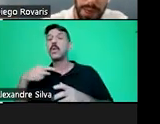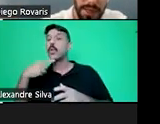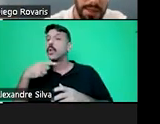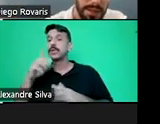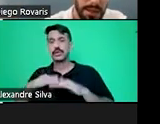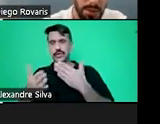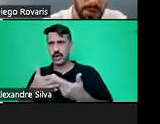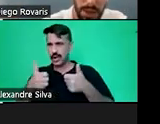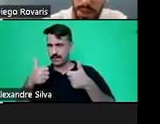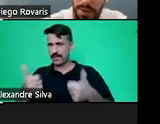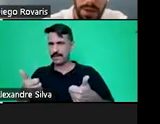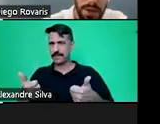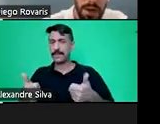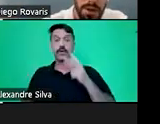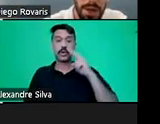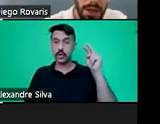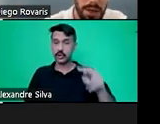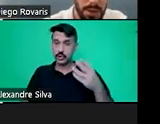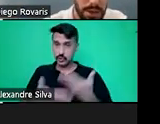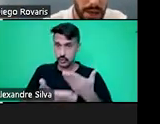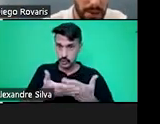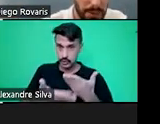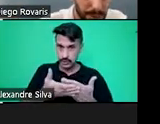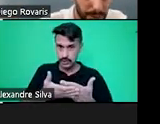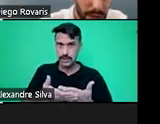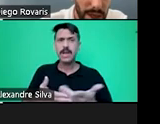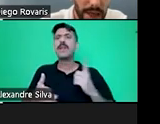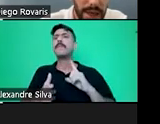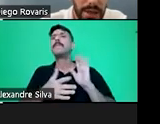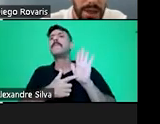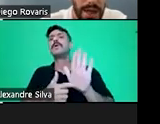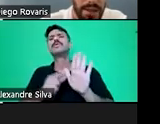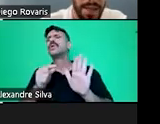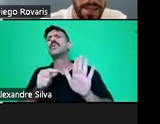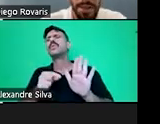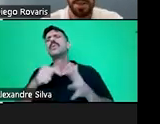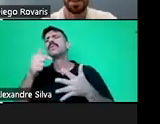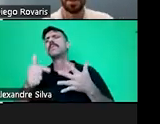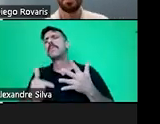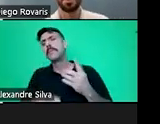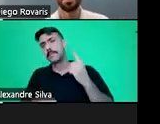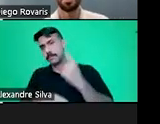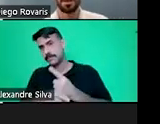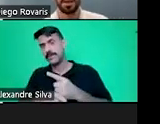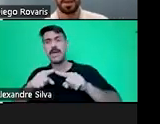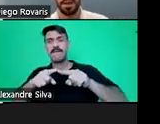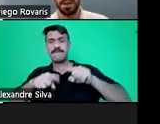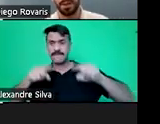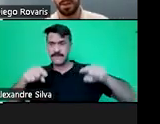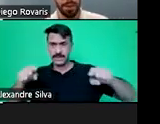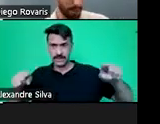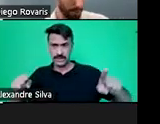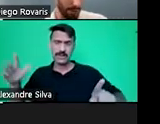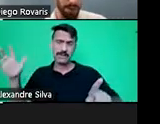olha para esse estudo aqui, o que eles mostraram? Que as variantes que influenciam, as